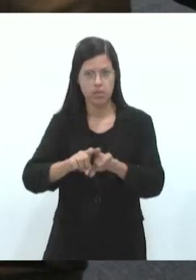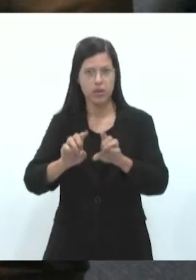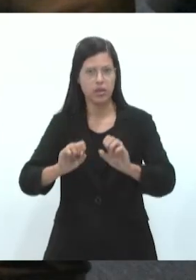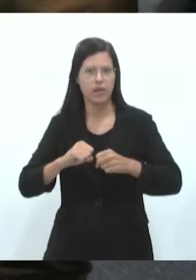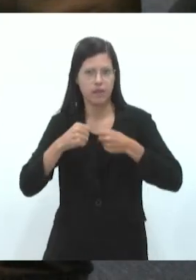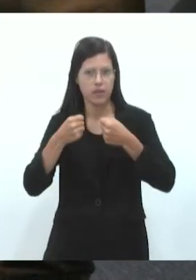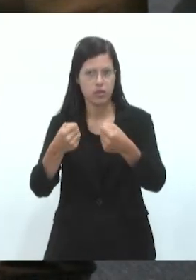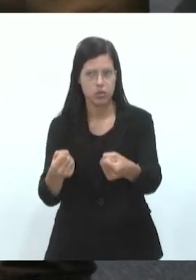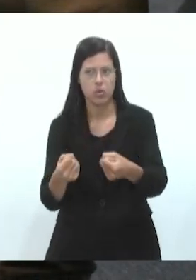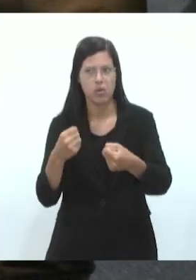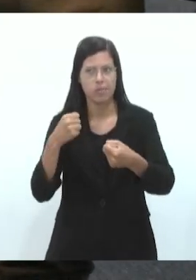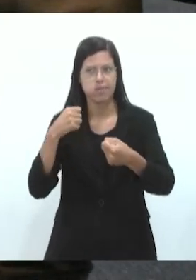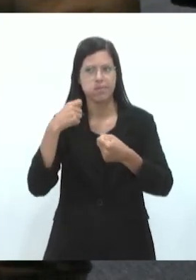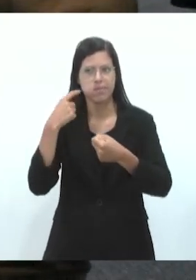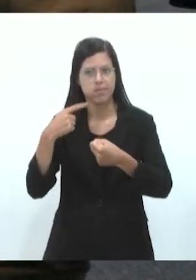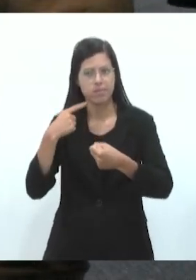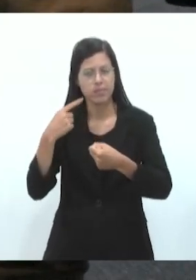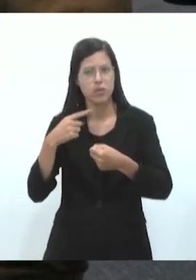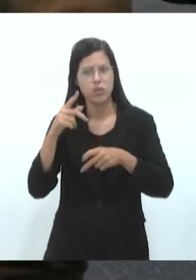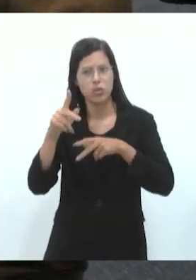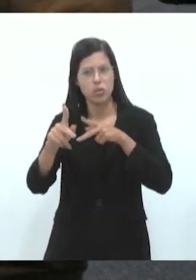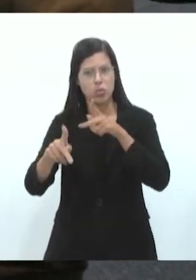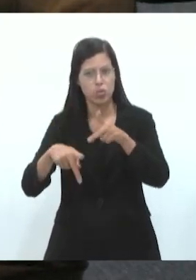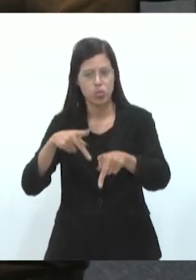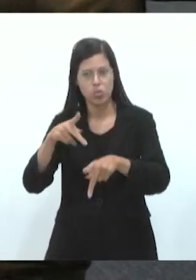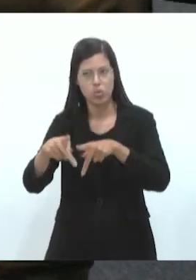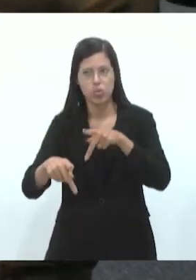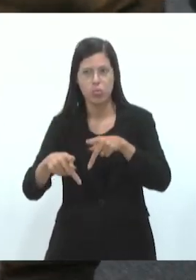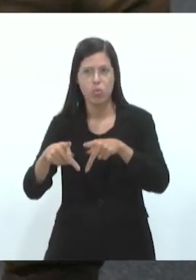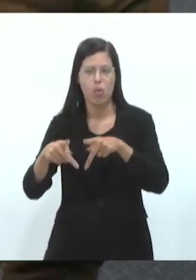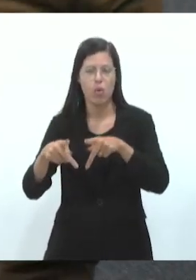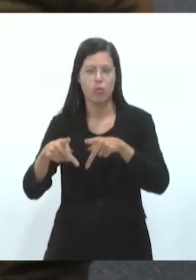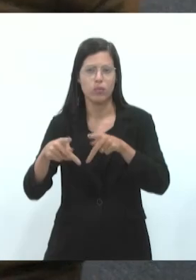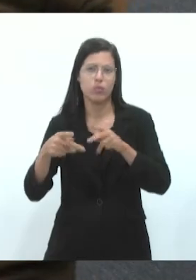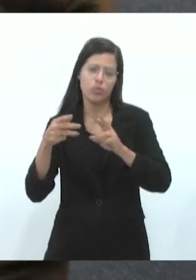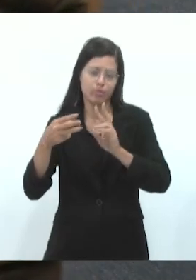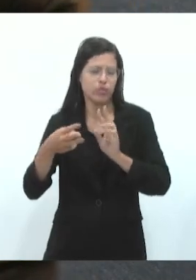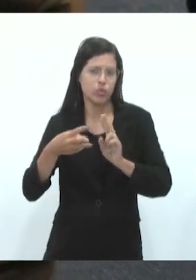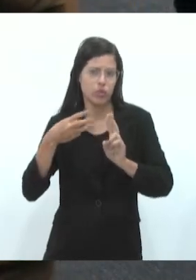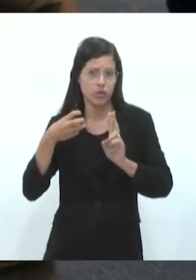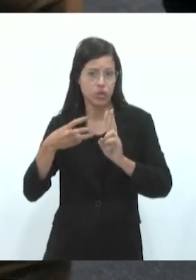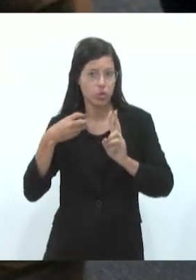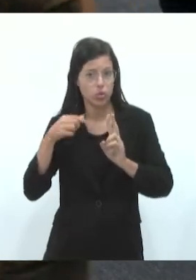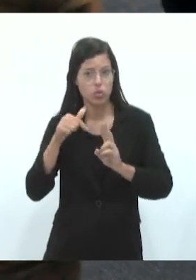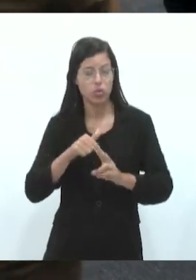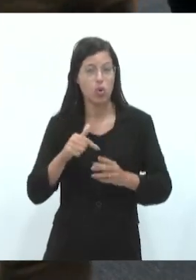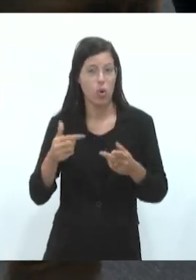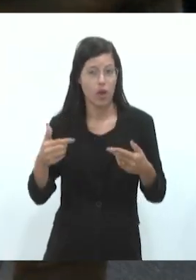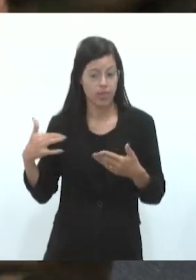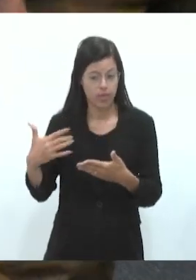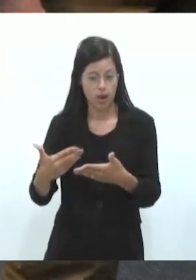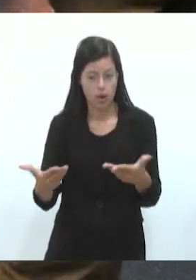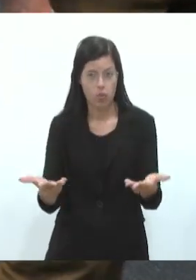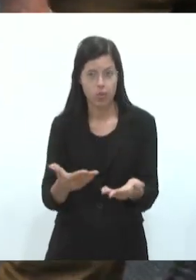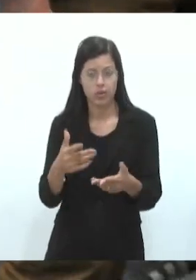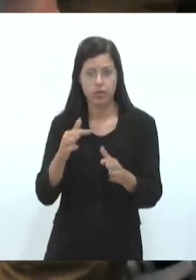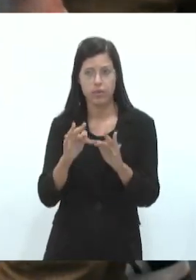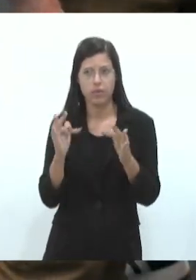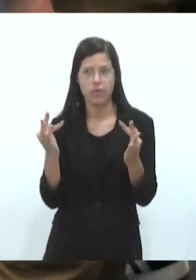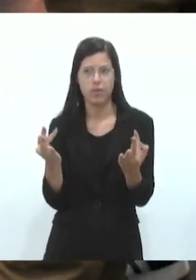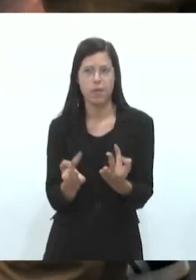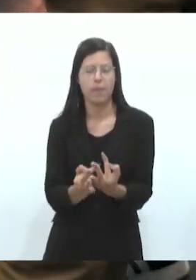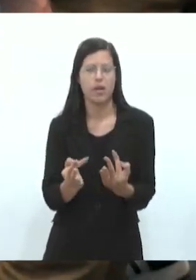durante a advocacia dos povos originários do nosso país. E que até hoje a família Paiva fala muito